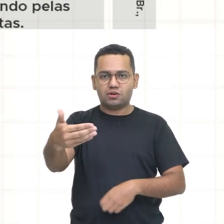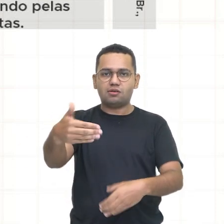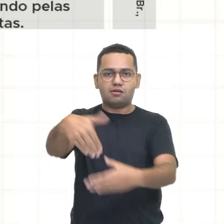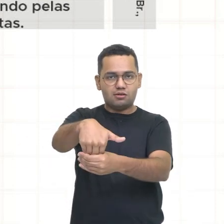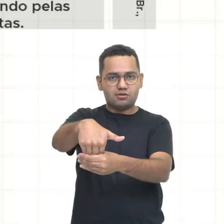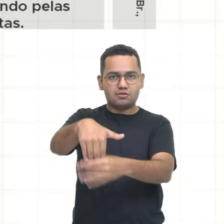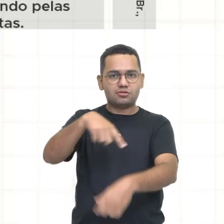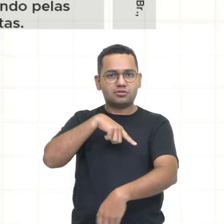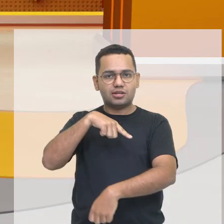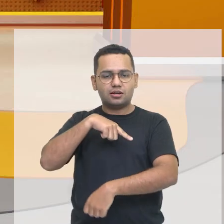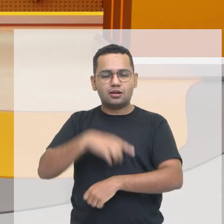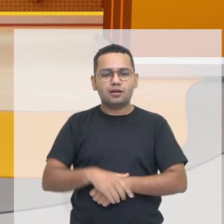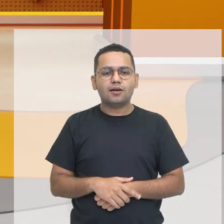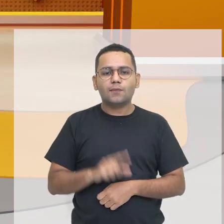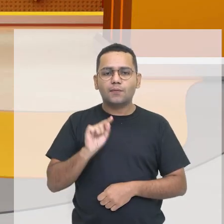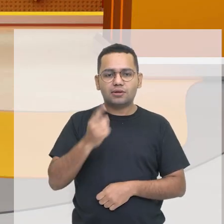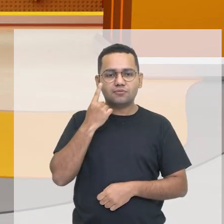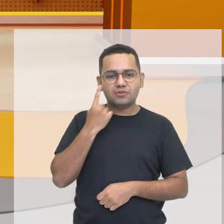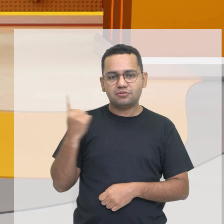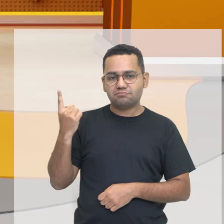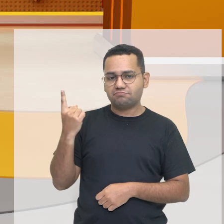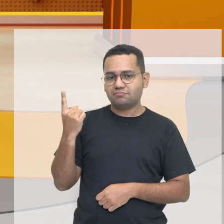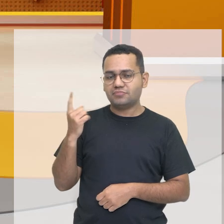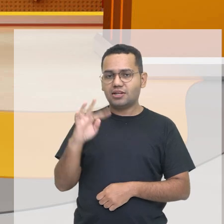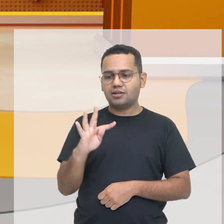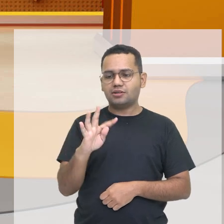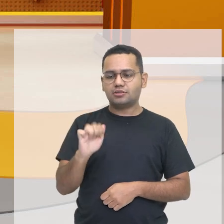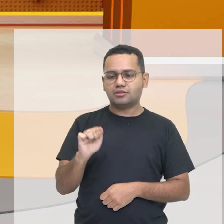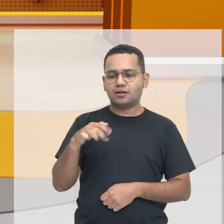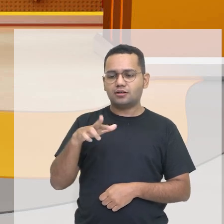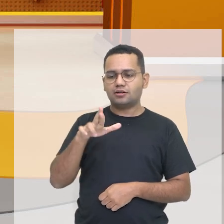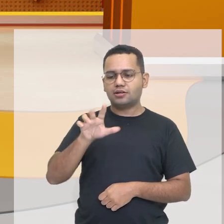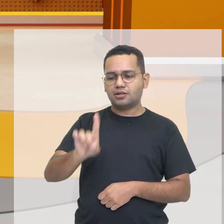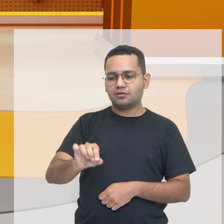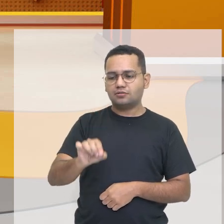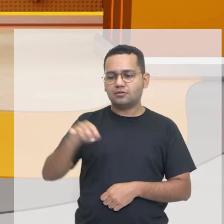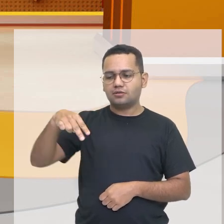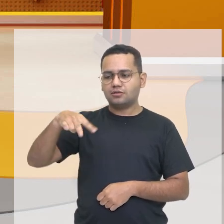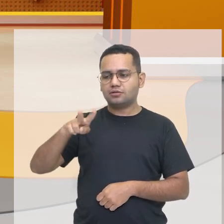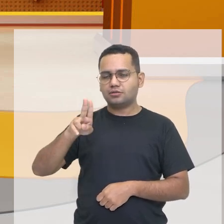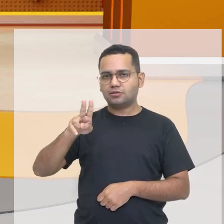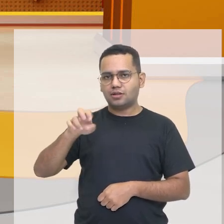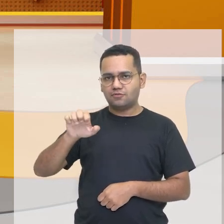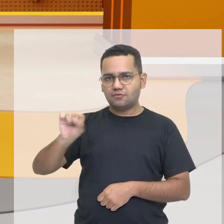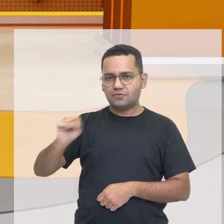a presença de Tancredo Neves, olhem só, né? A eleição de Tancredo Neves em